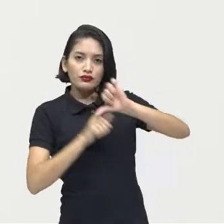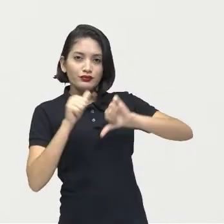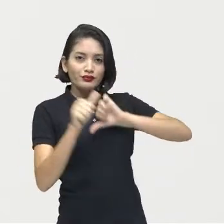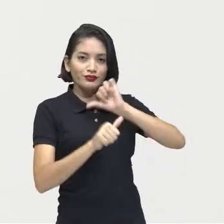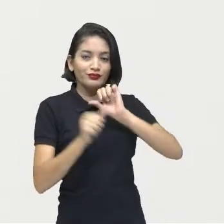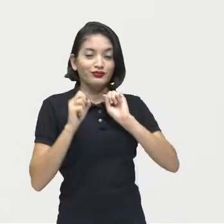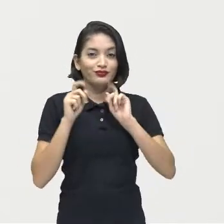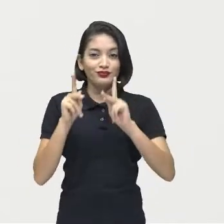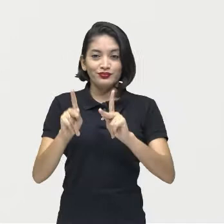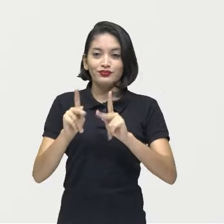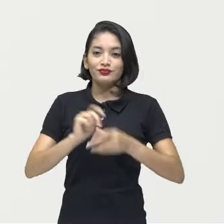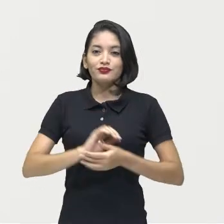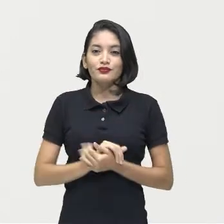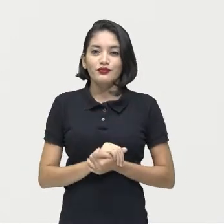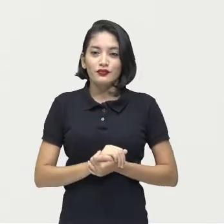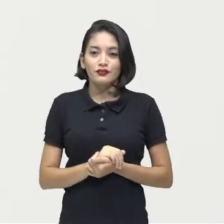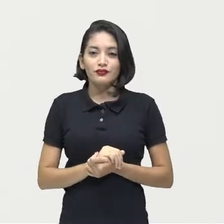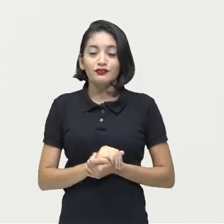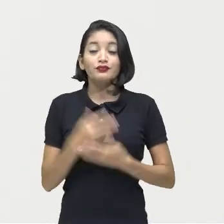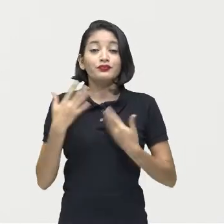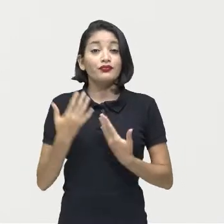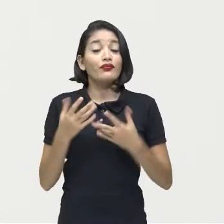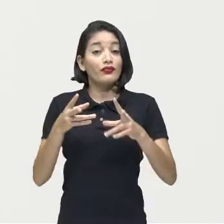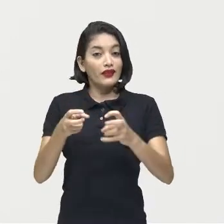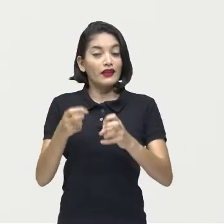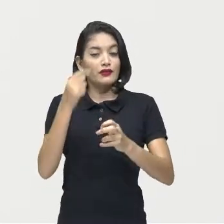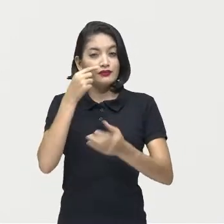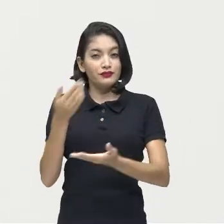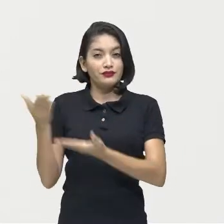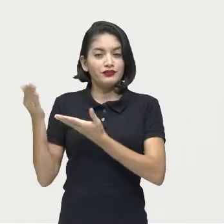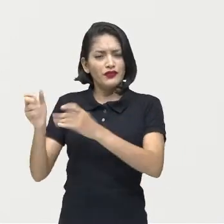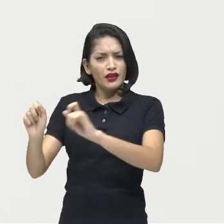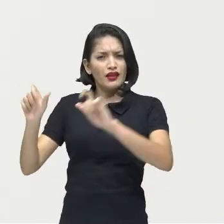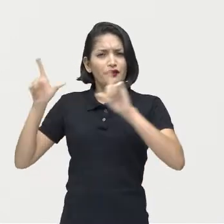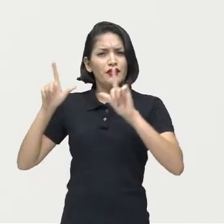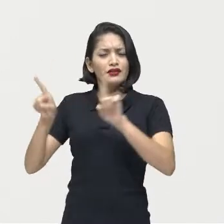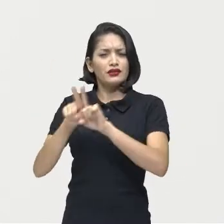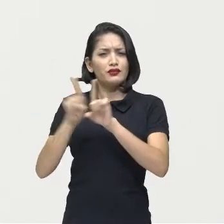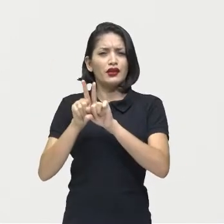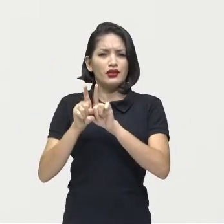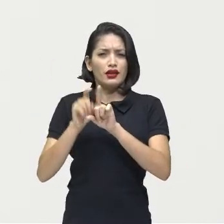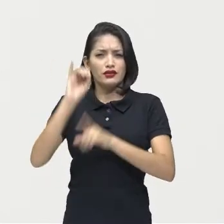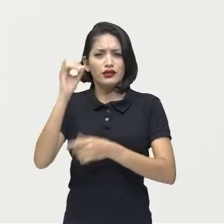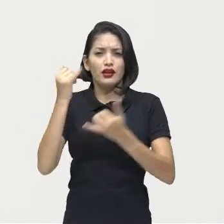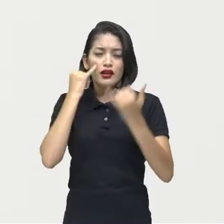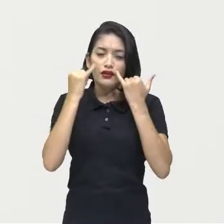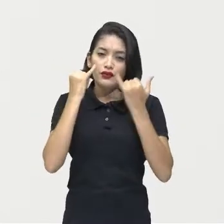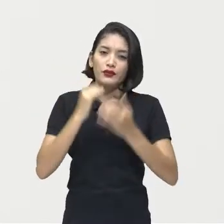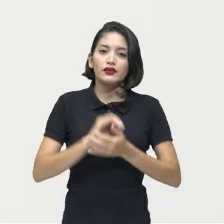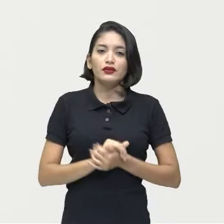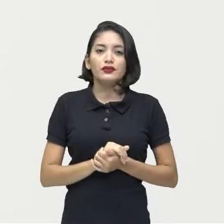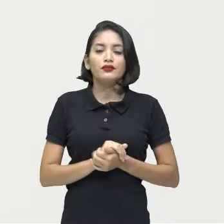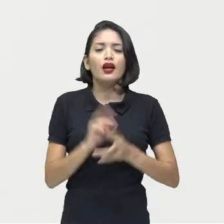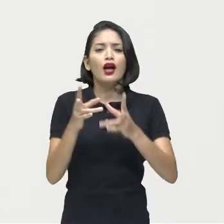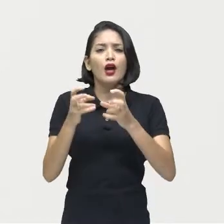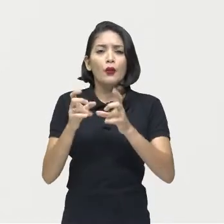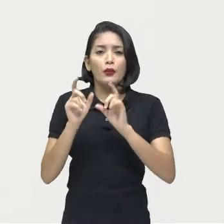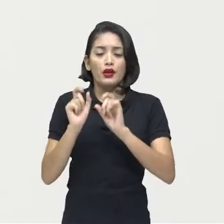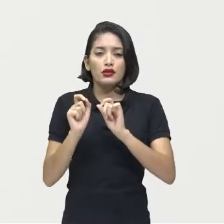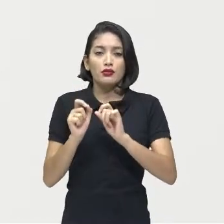bom? E aí a gente vai observar na nossa próxima imagem mais algumas informações. Então a gente observa aí que